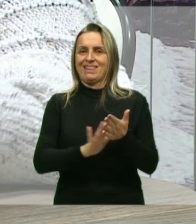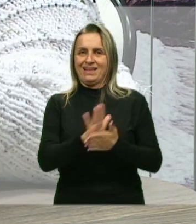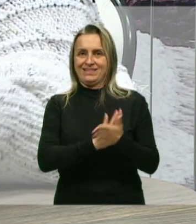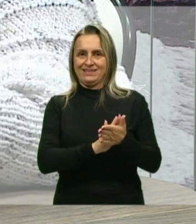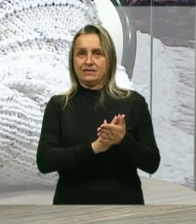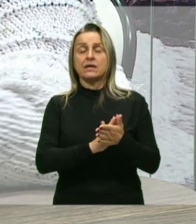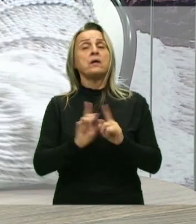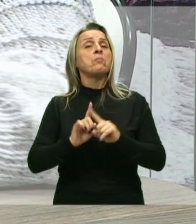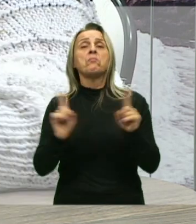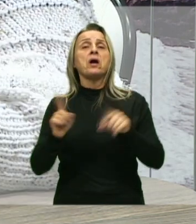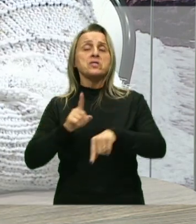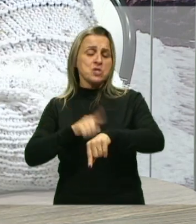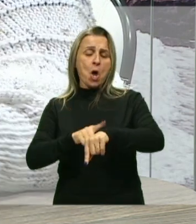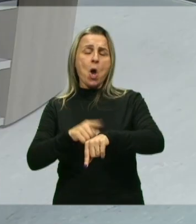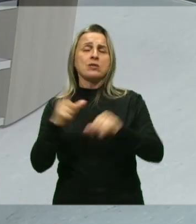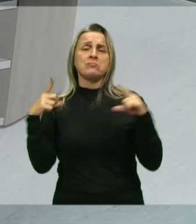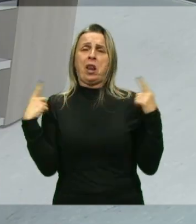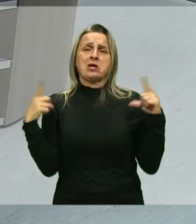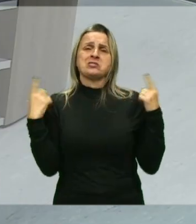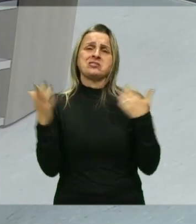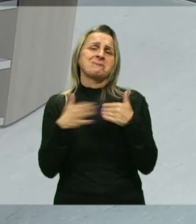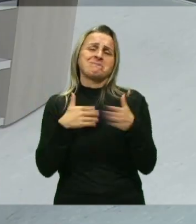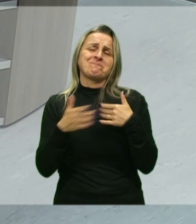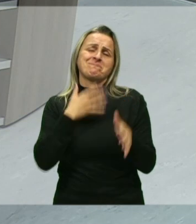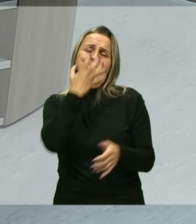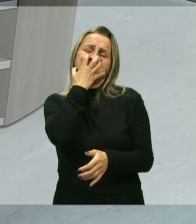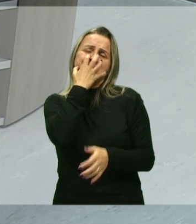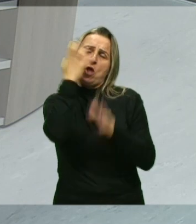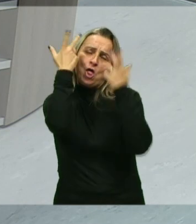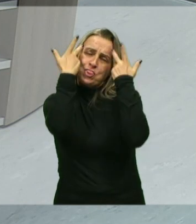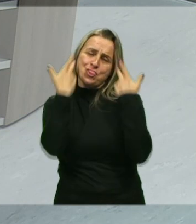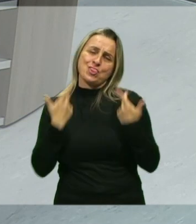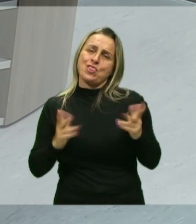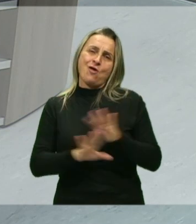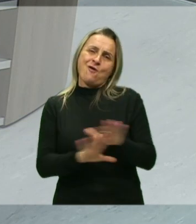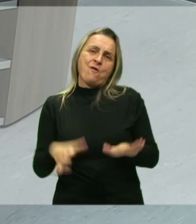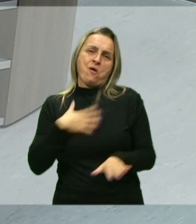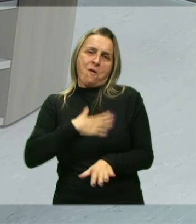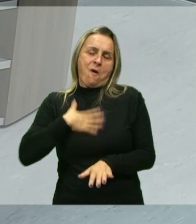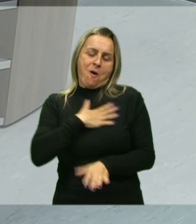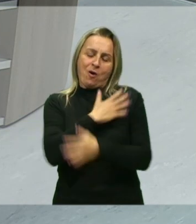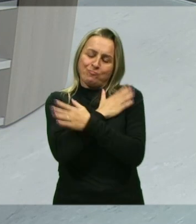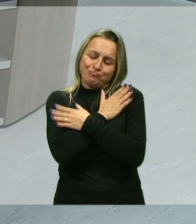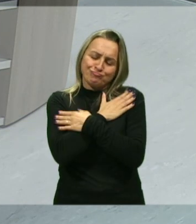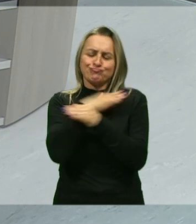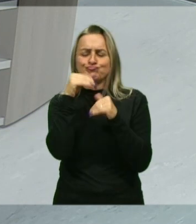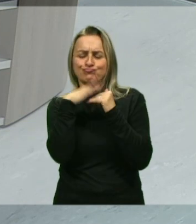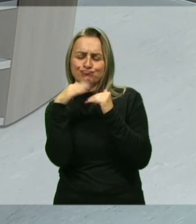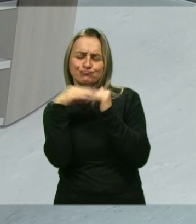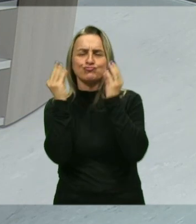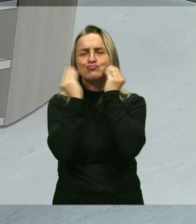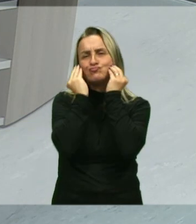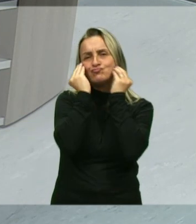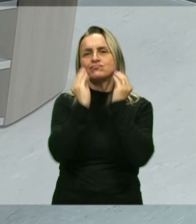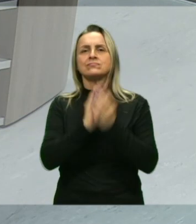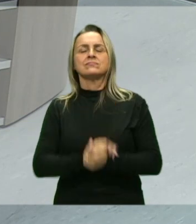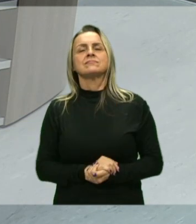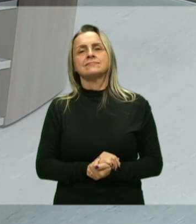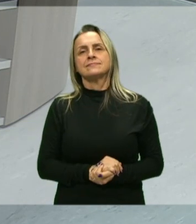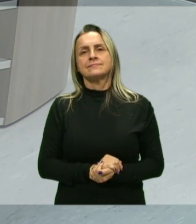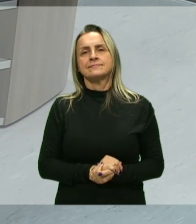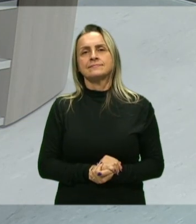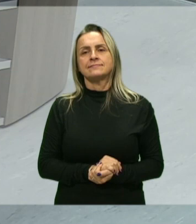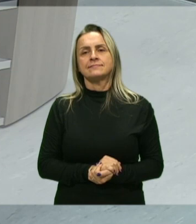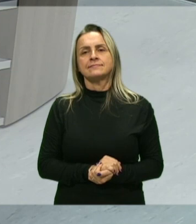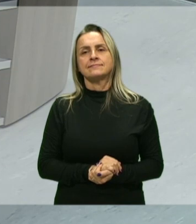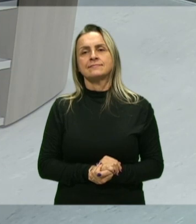não, ela vai ser simplesmente o cachorro normal, aquele que a gente gosta de ter em casa, de abraçar, né? Aliás, isso é uma coisa que a gente